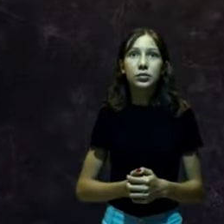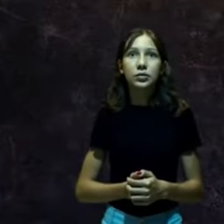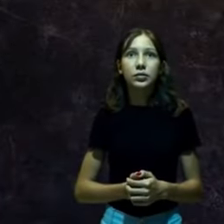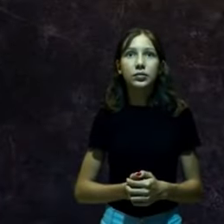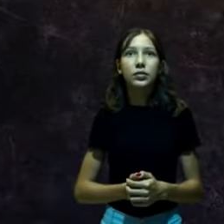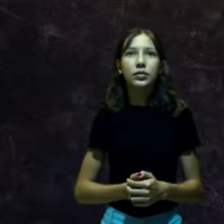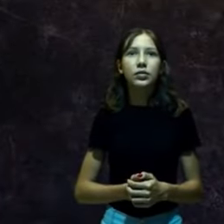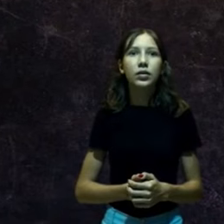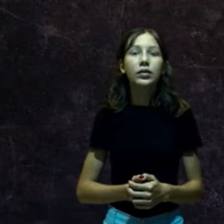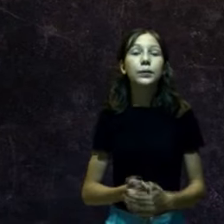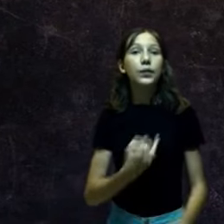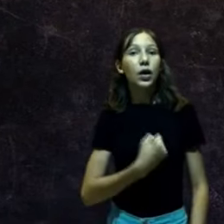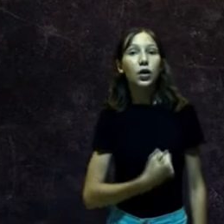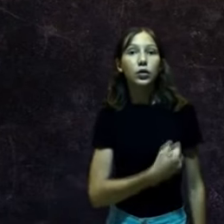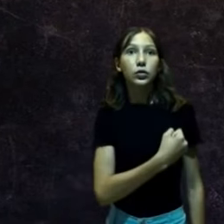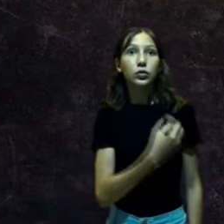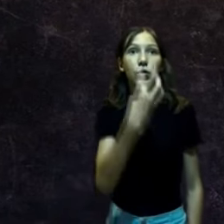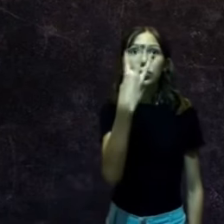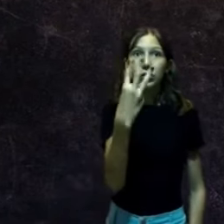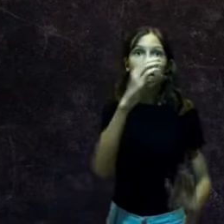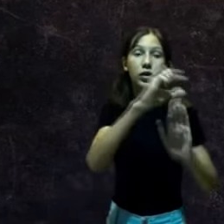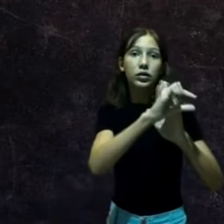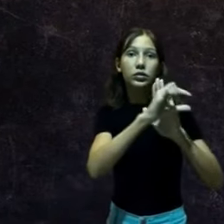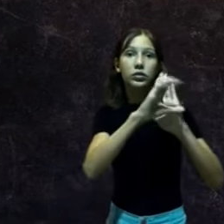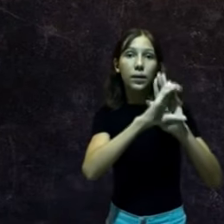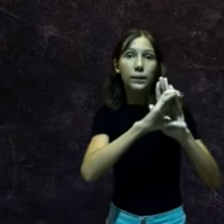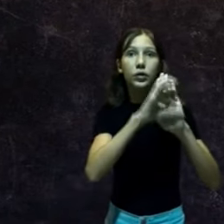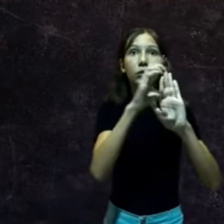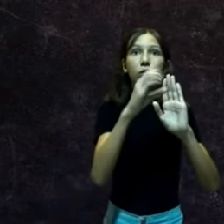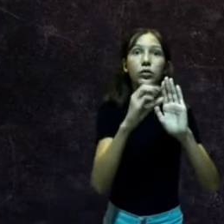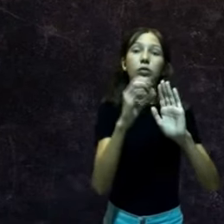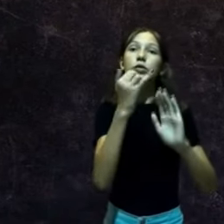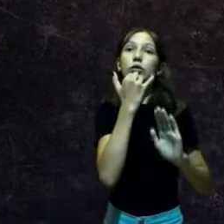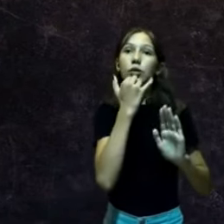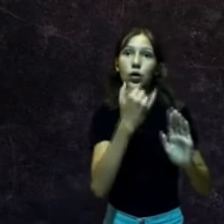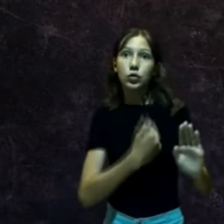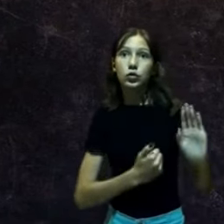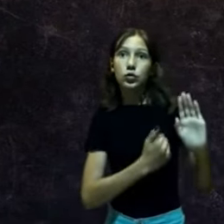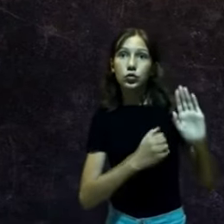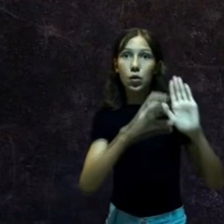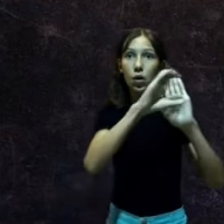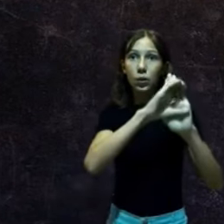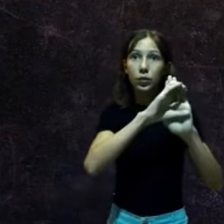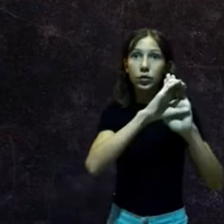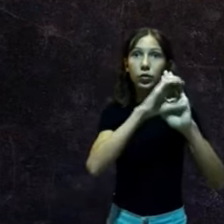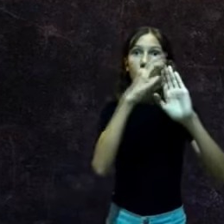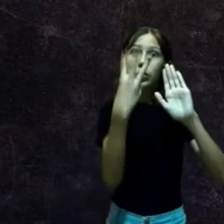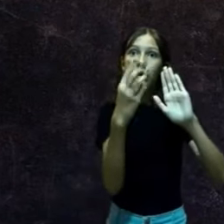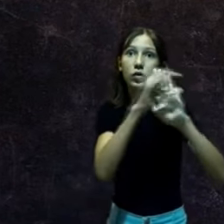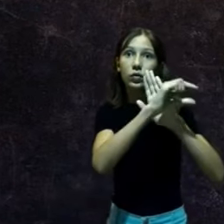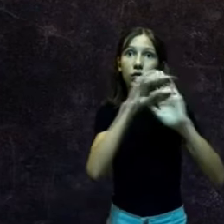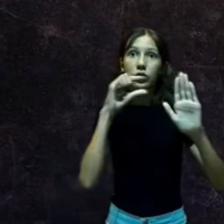Com força. É, com a força e o fôlego que Deus te deu. O texto que nós lemos,